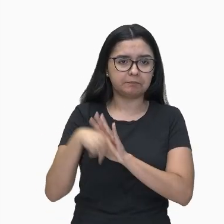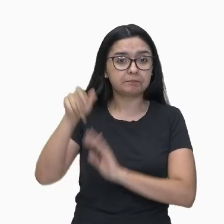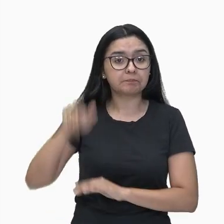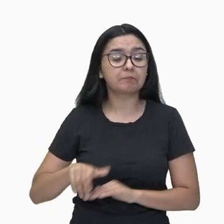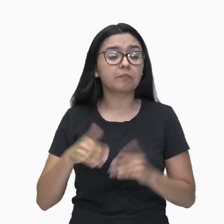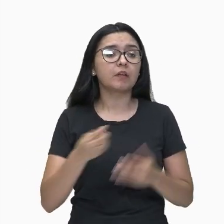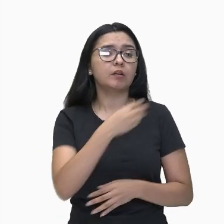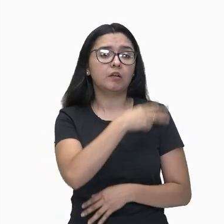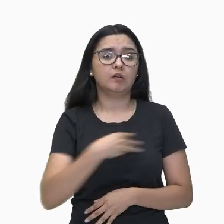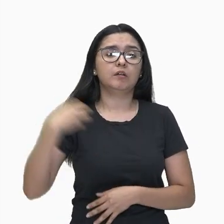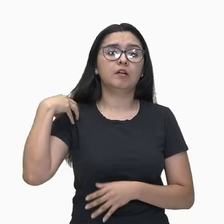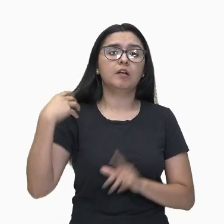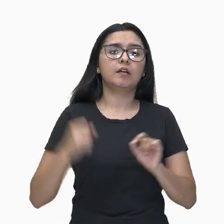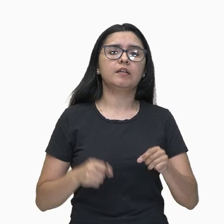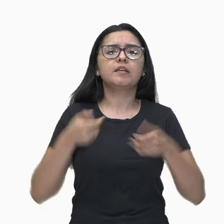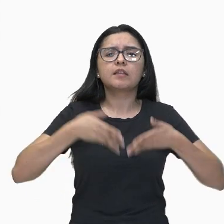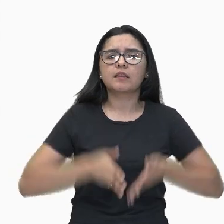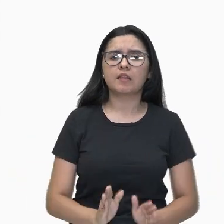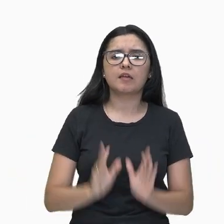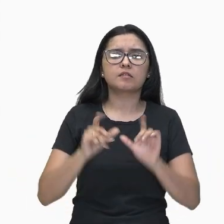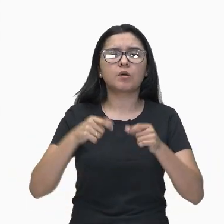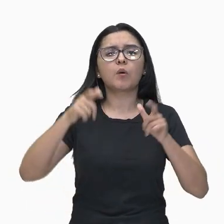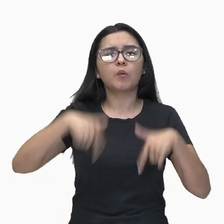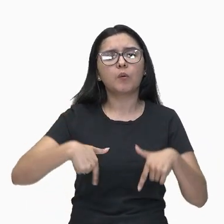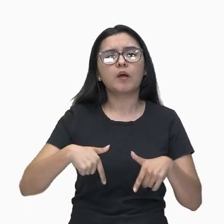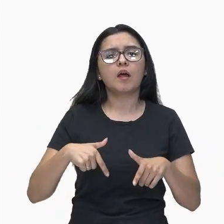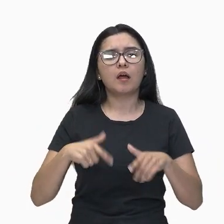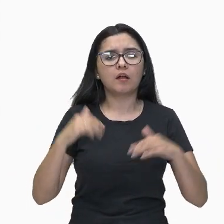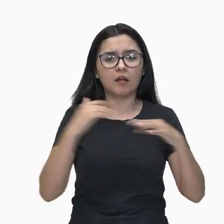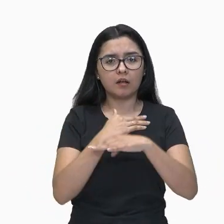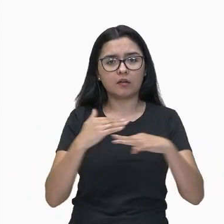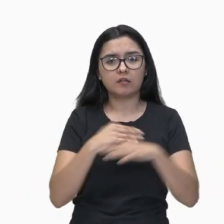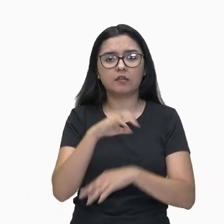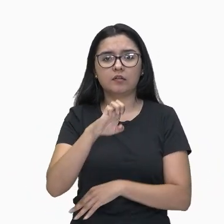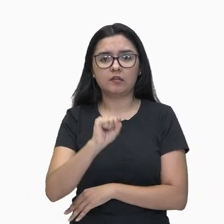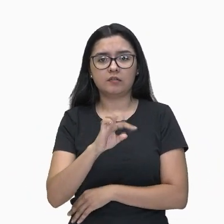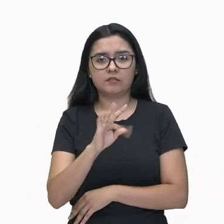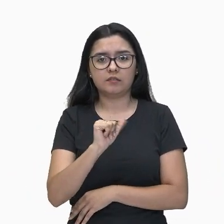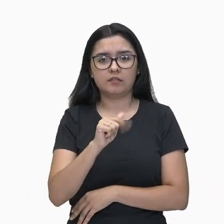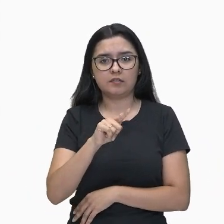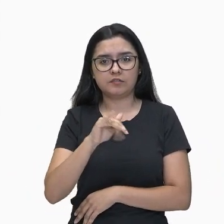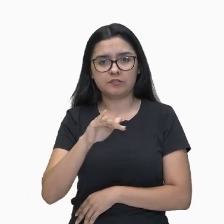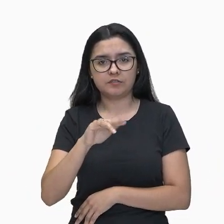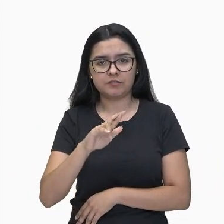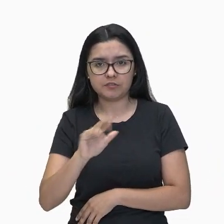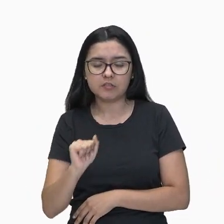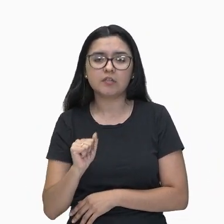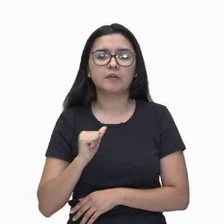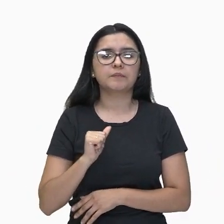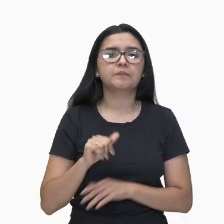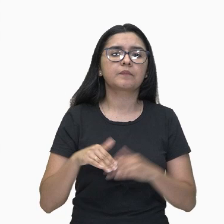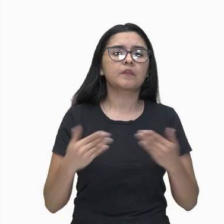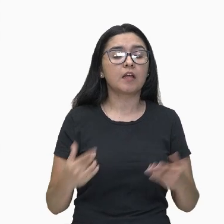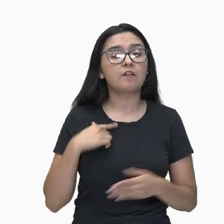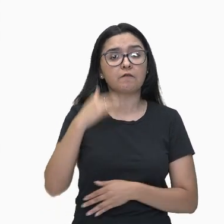Aristóteles, então, ele nasceu em Estagira, né, uma cidade ali, e ele foi um filósofo